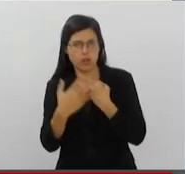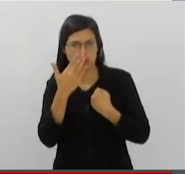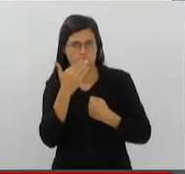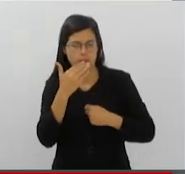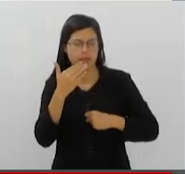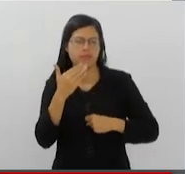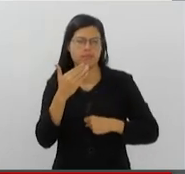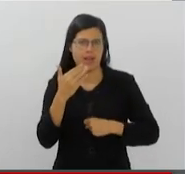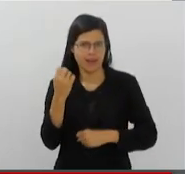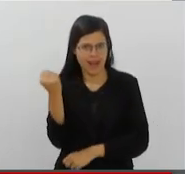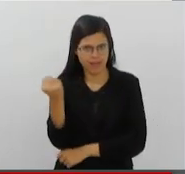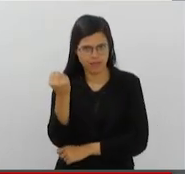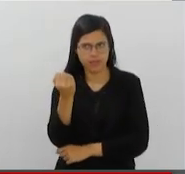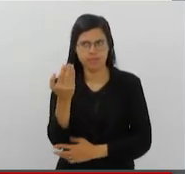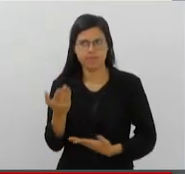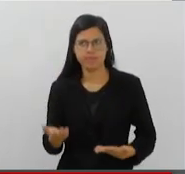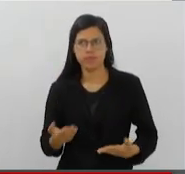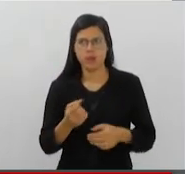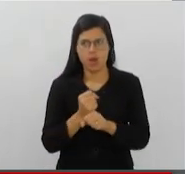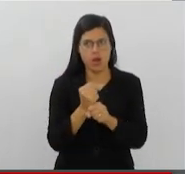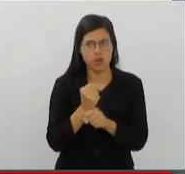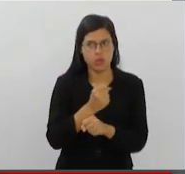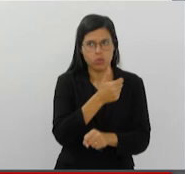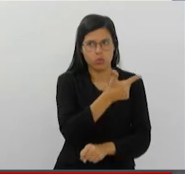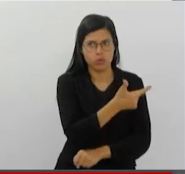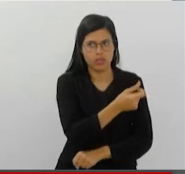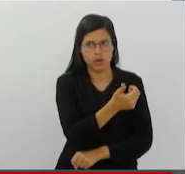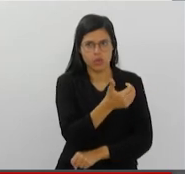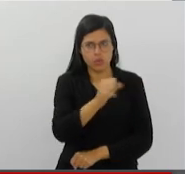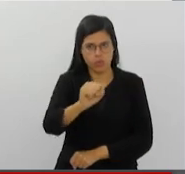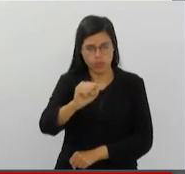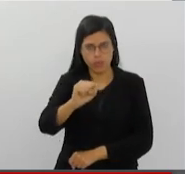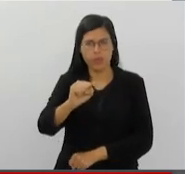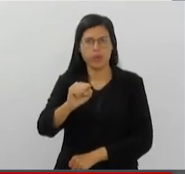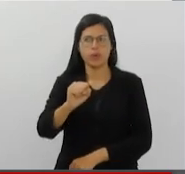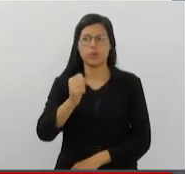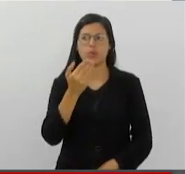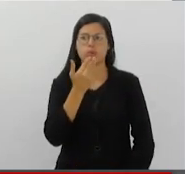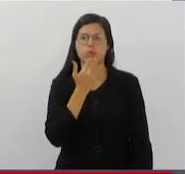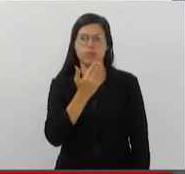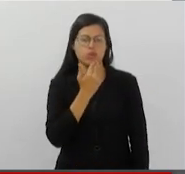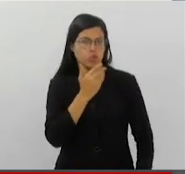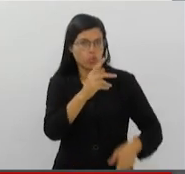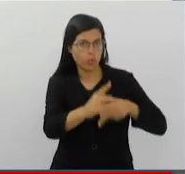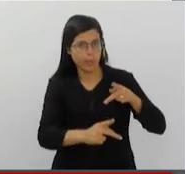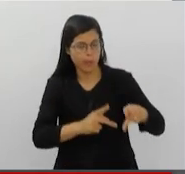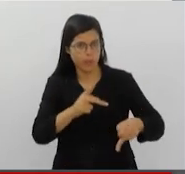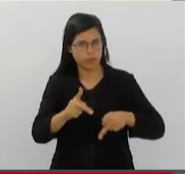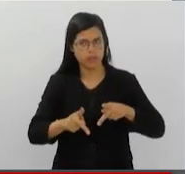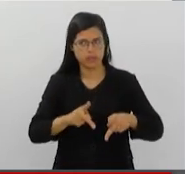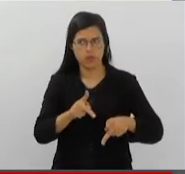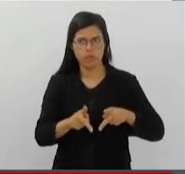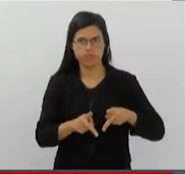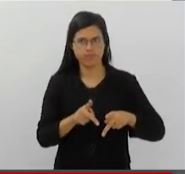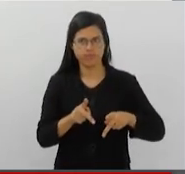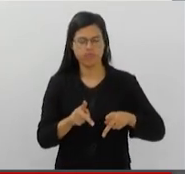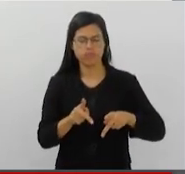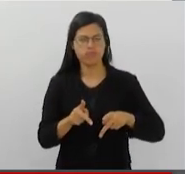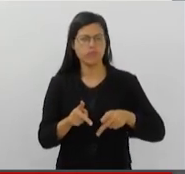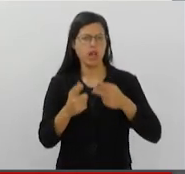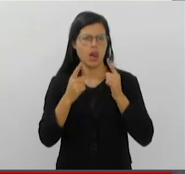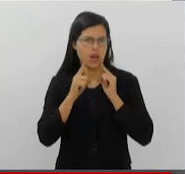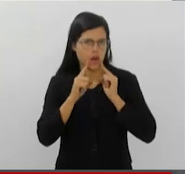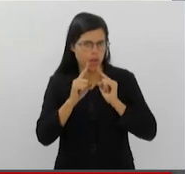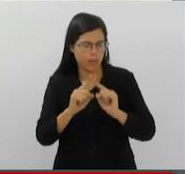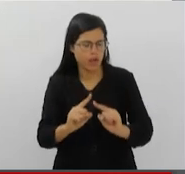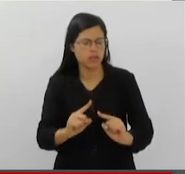Em 2018, devido à alta demanda, né, aos pedidos da população que estavam